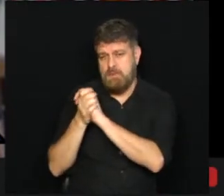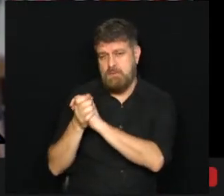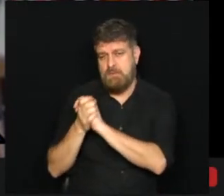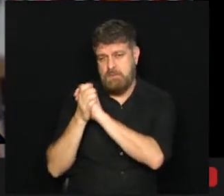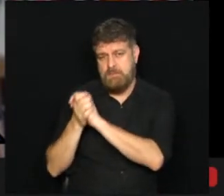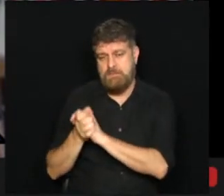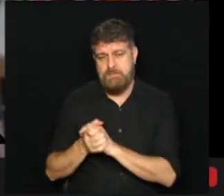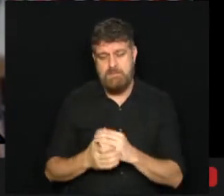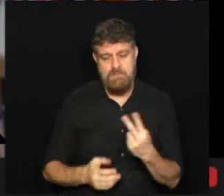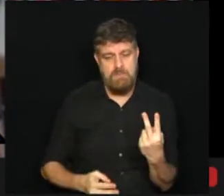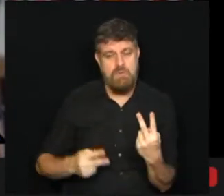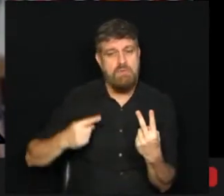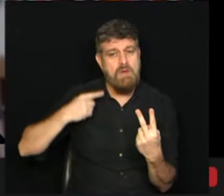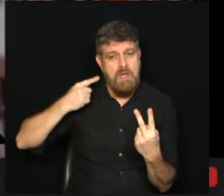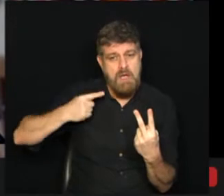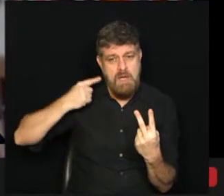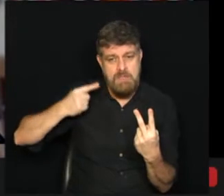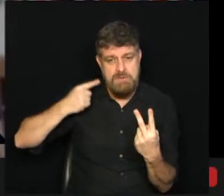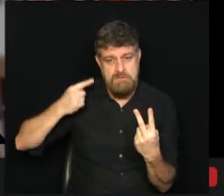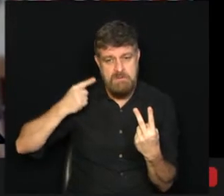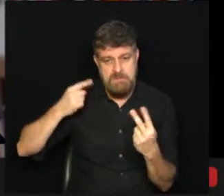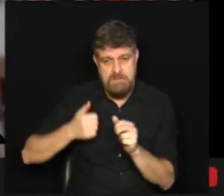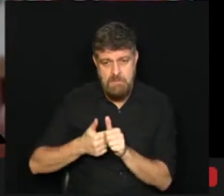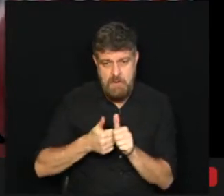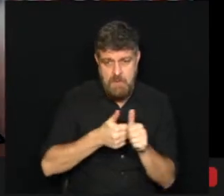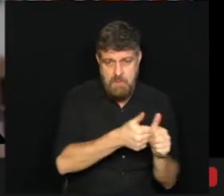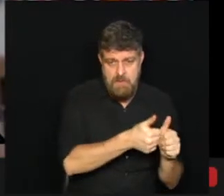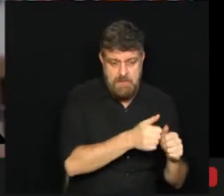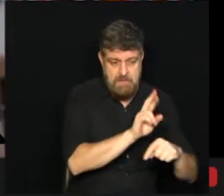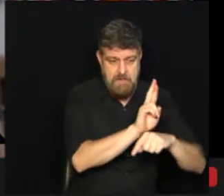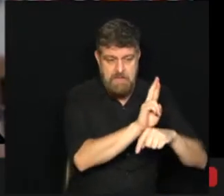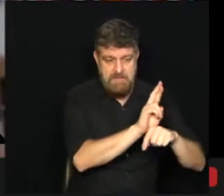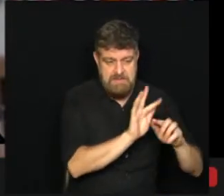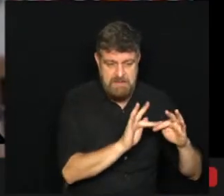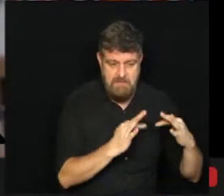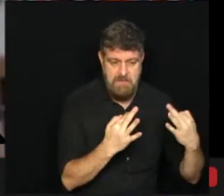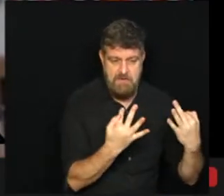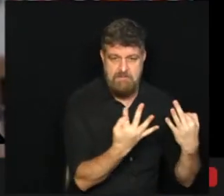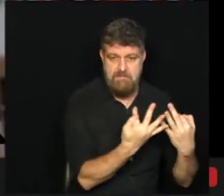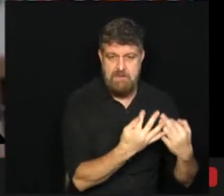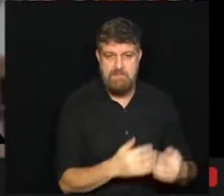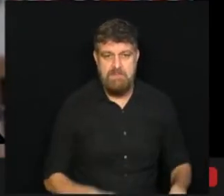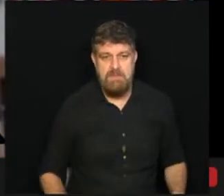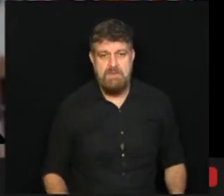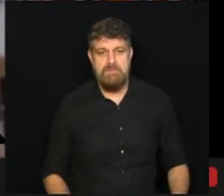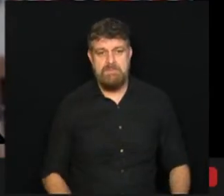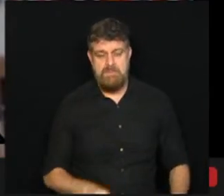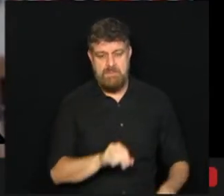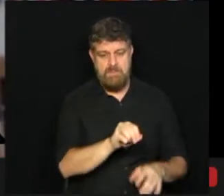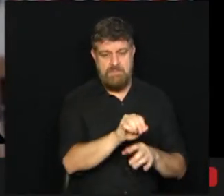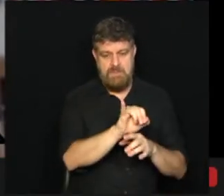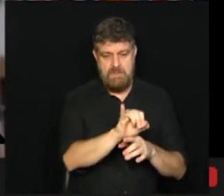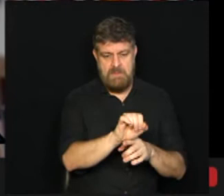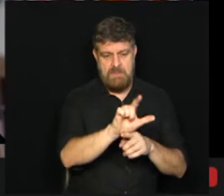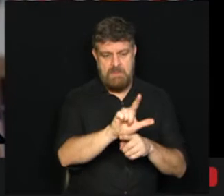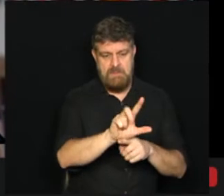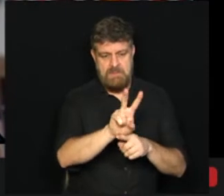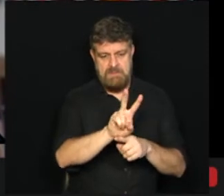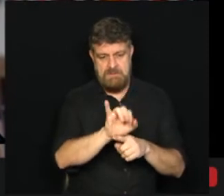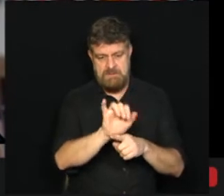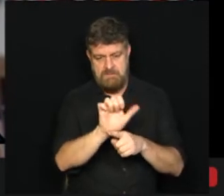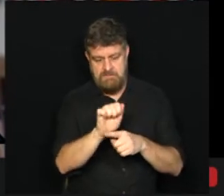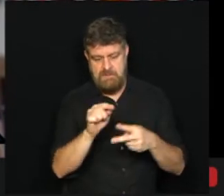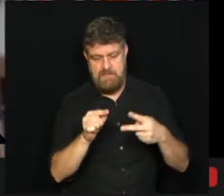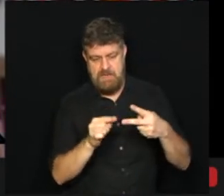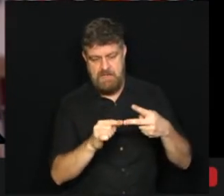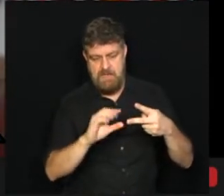as advogadas do caso que estão representando a família, a doutora Silvia Pellegrini e a doutora Ana Carolina. Eu queria